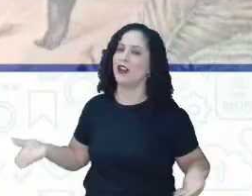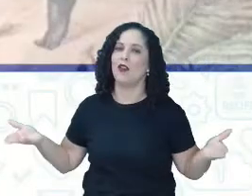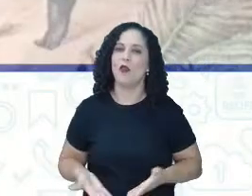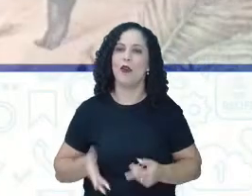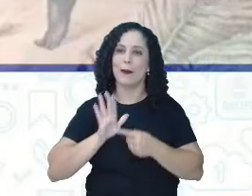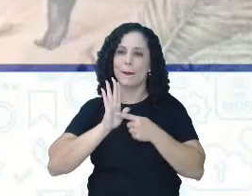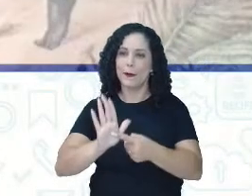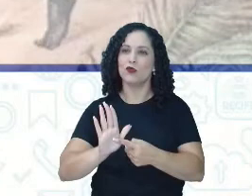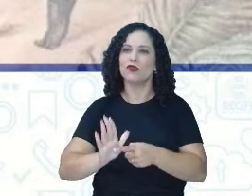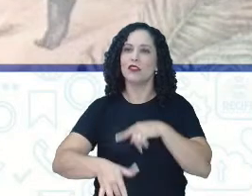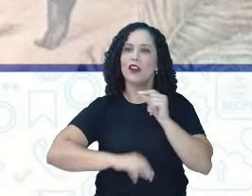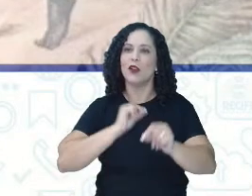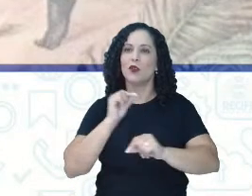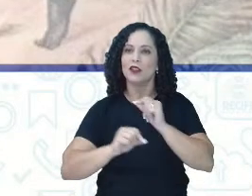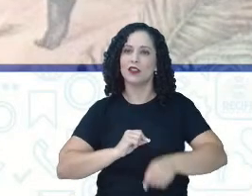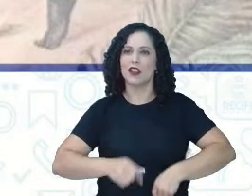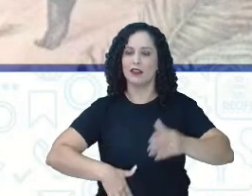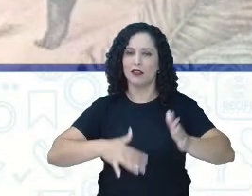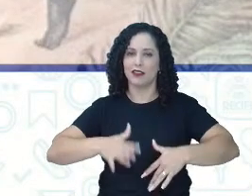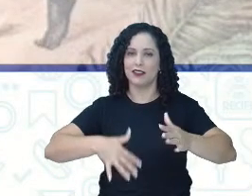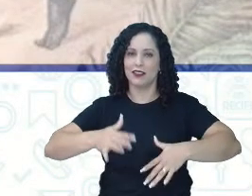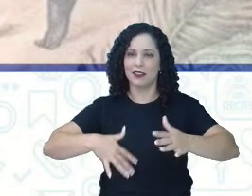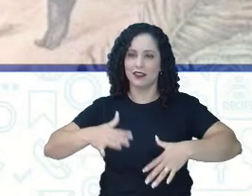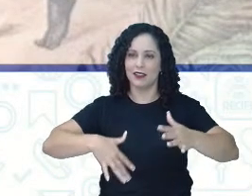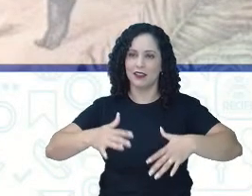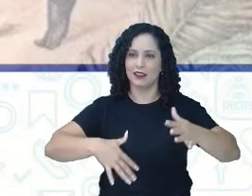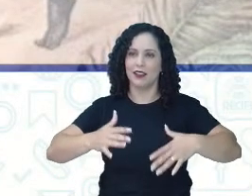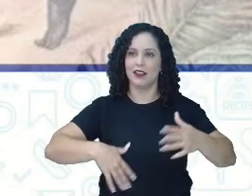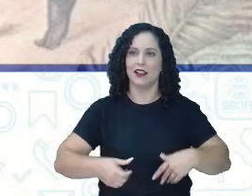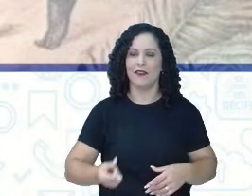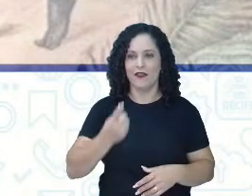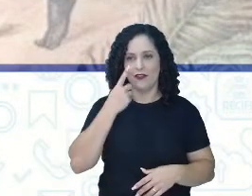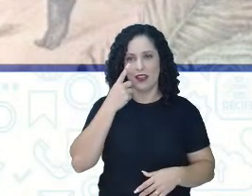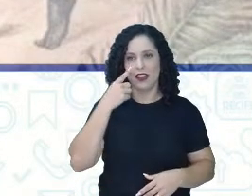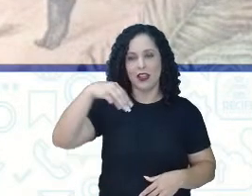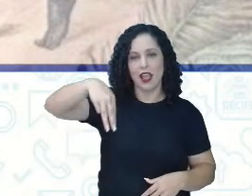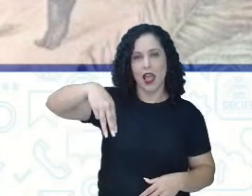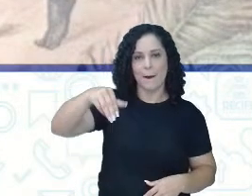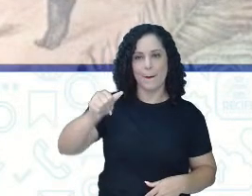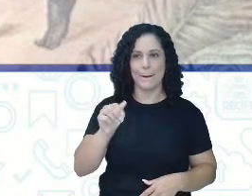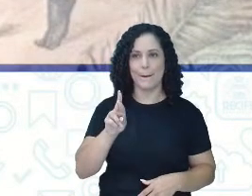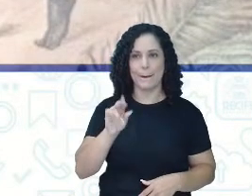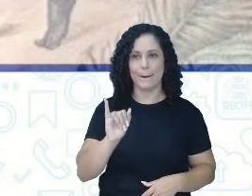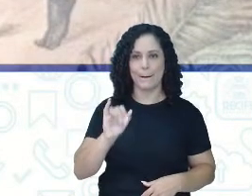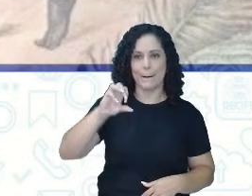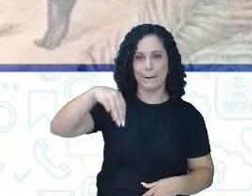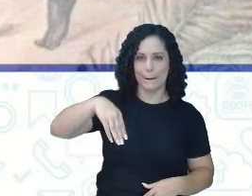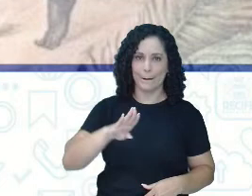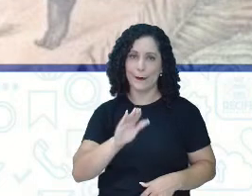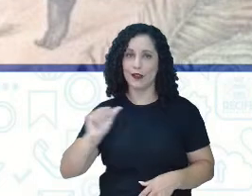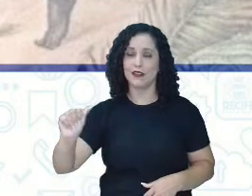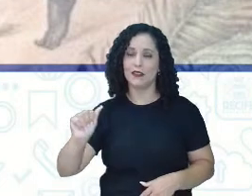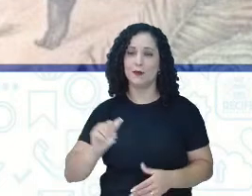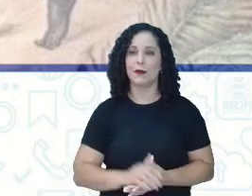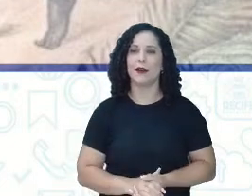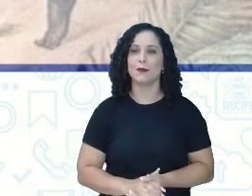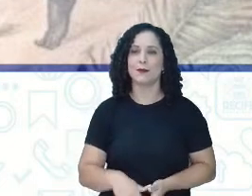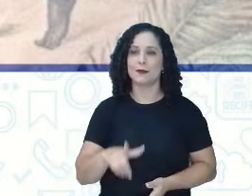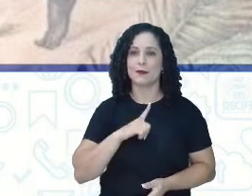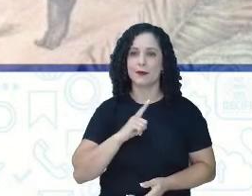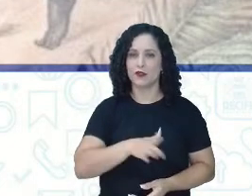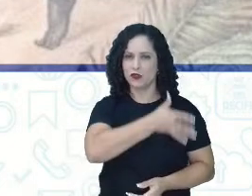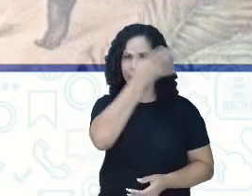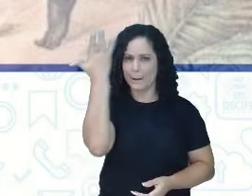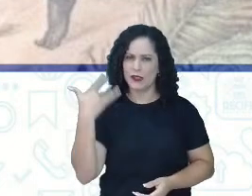do Jean-Baptiste Debré, né? Então, a gente vê na marimba, na verdade, né? Então, essas pessoas